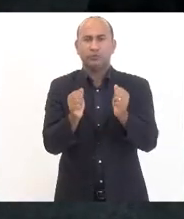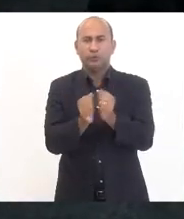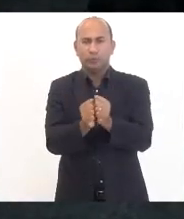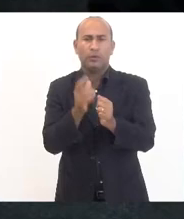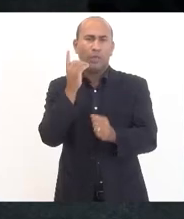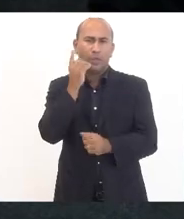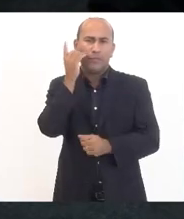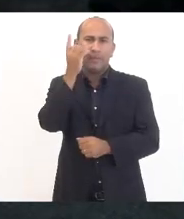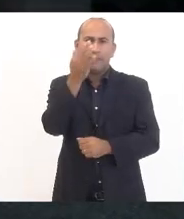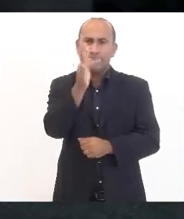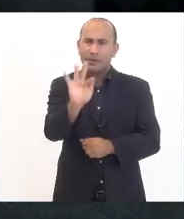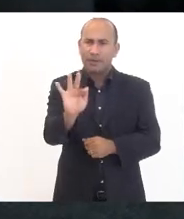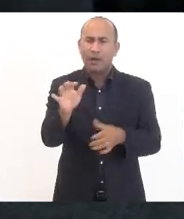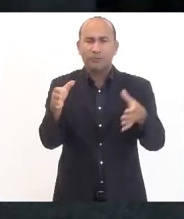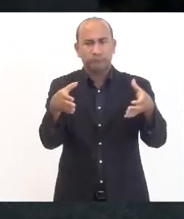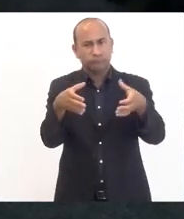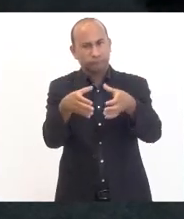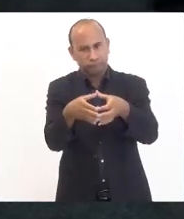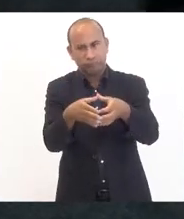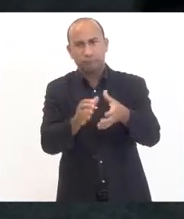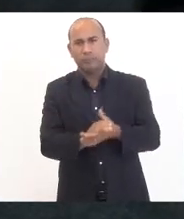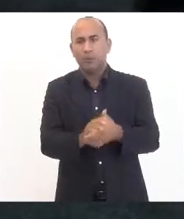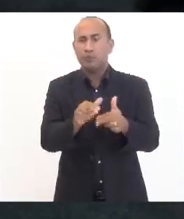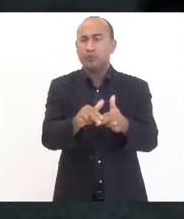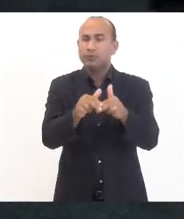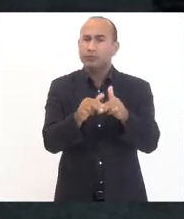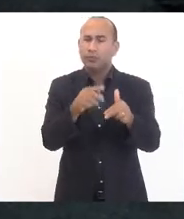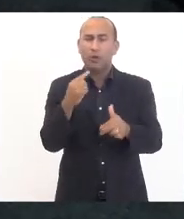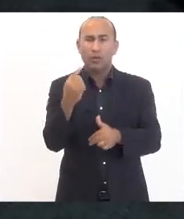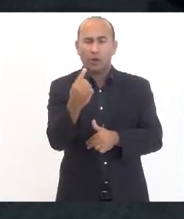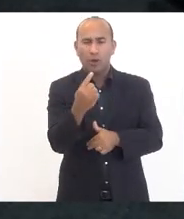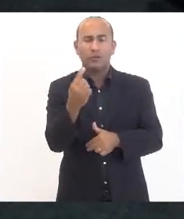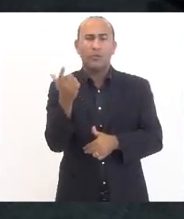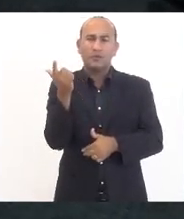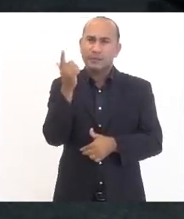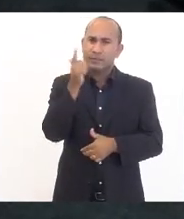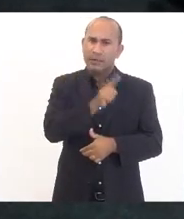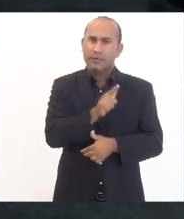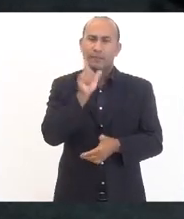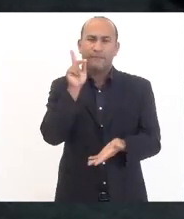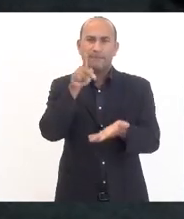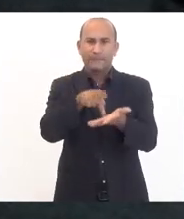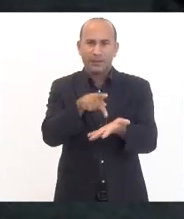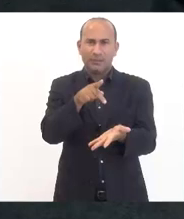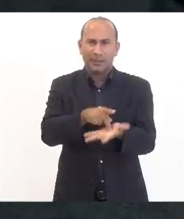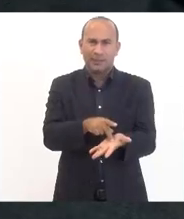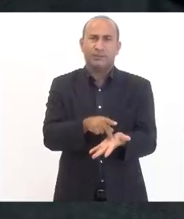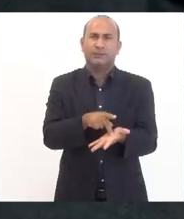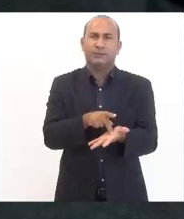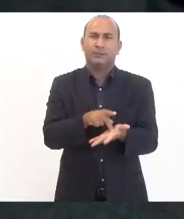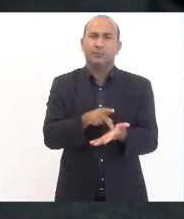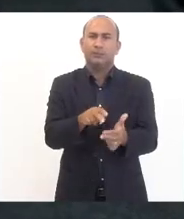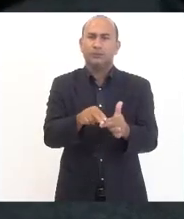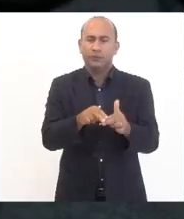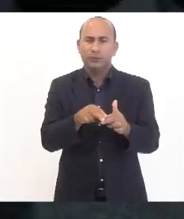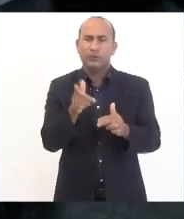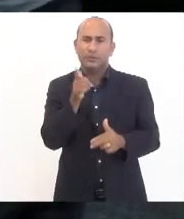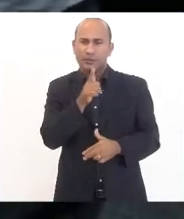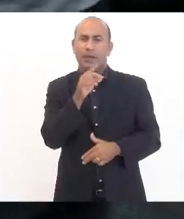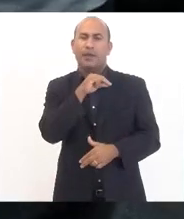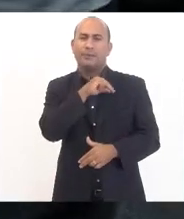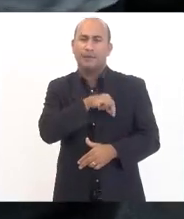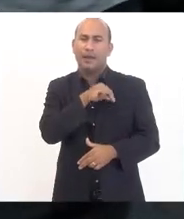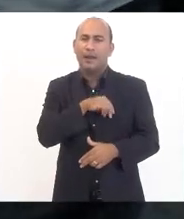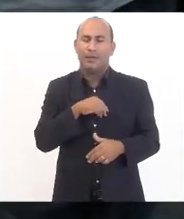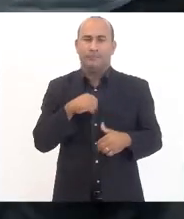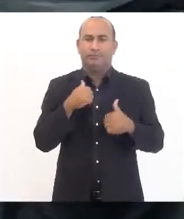federais dos seus partidos, para que a gente consiga realmente pautar o piso salarial de